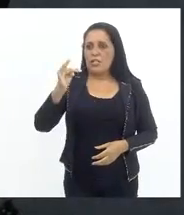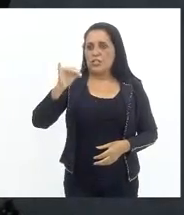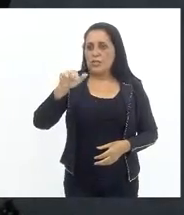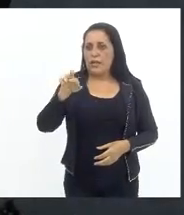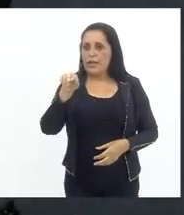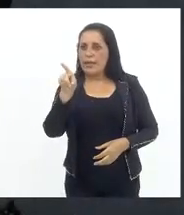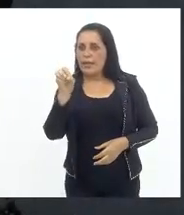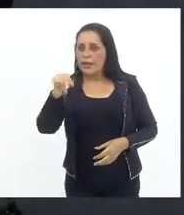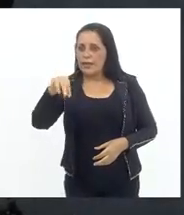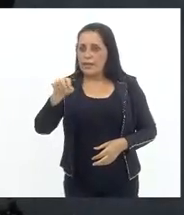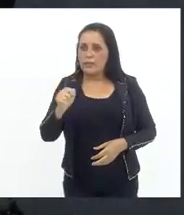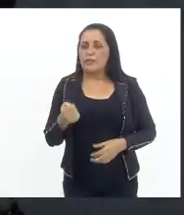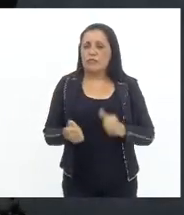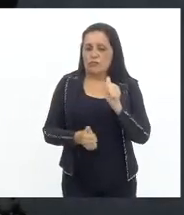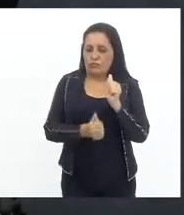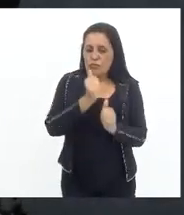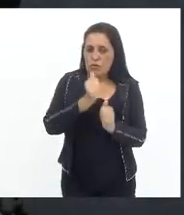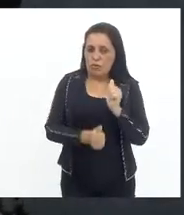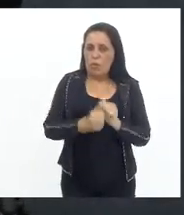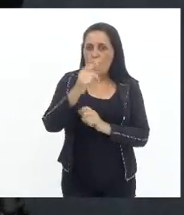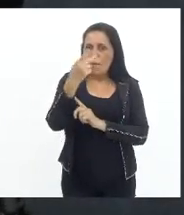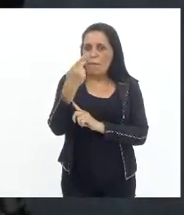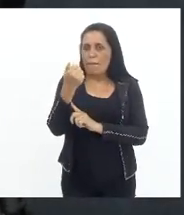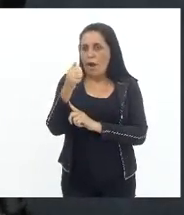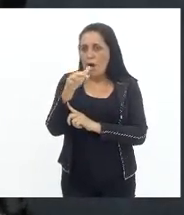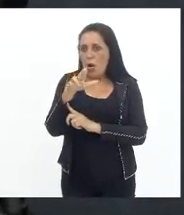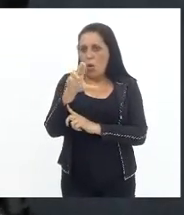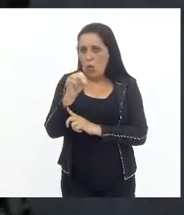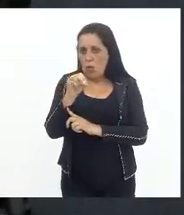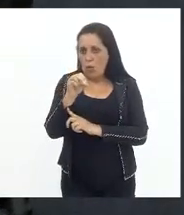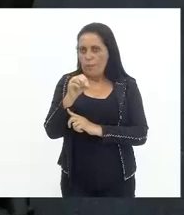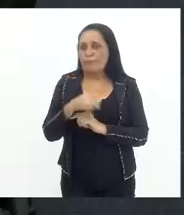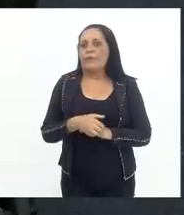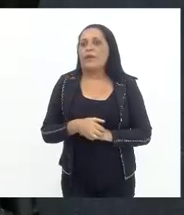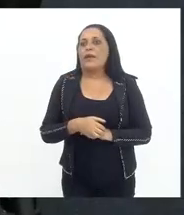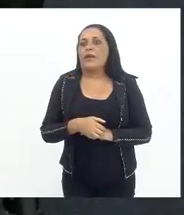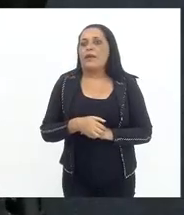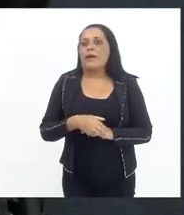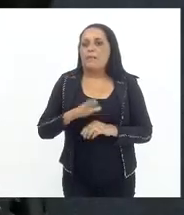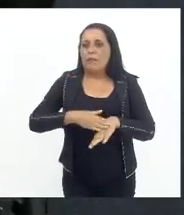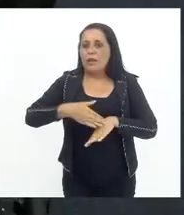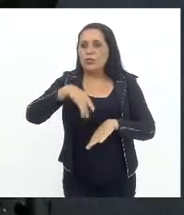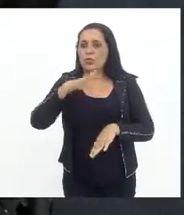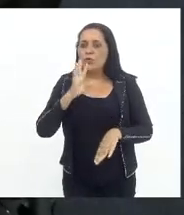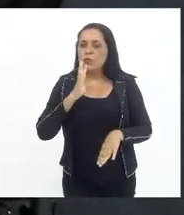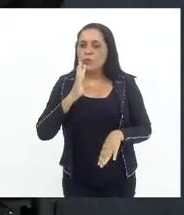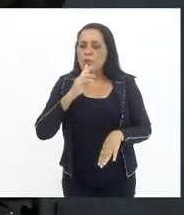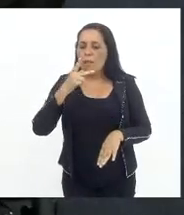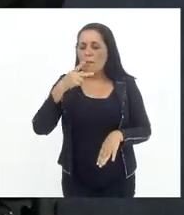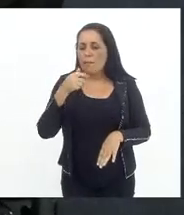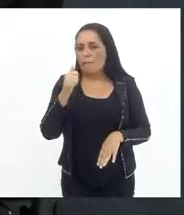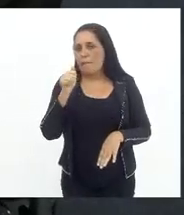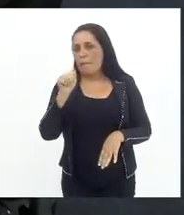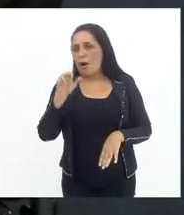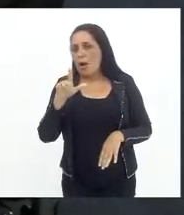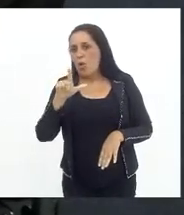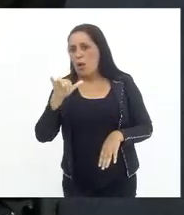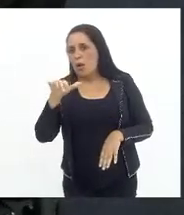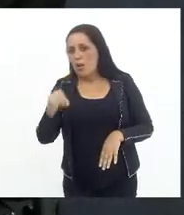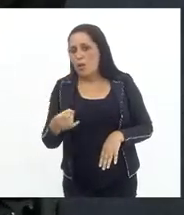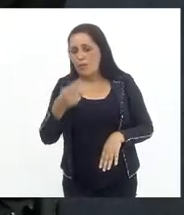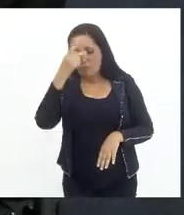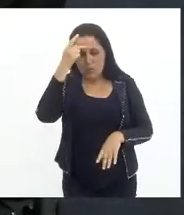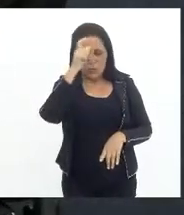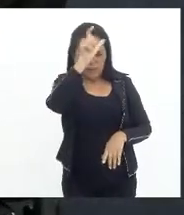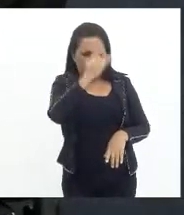concedida ao jogador de futebol Paulo Henrique Sampaio Filho, mais conhecido como Paulinho, uma figura super